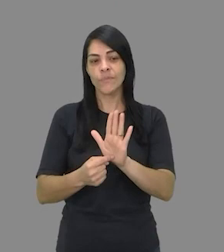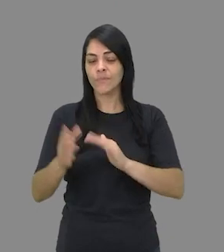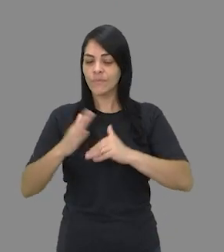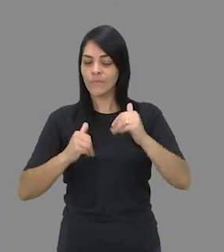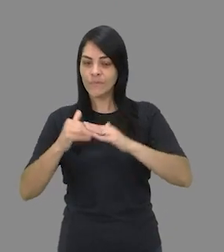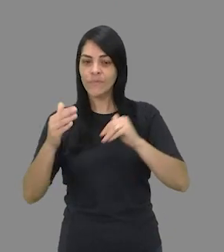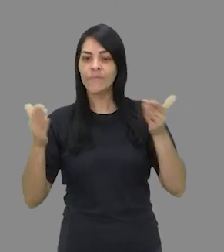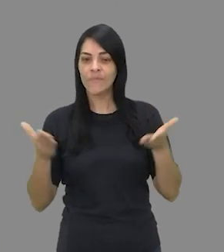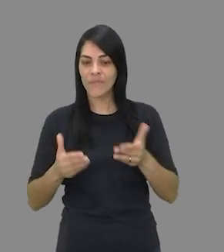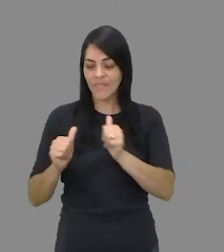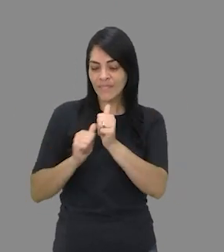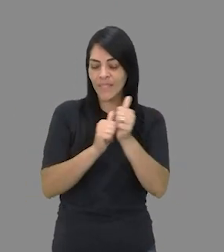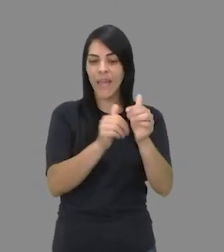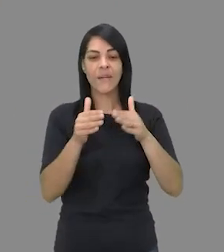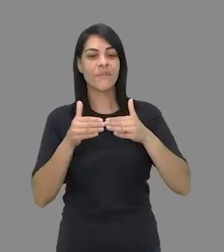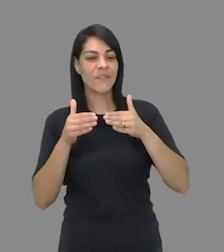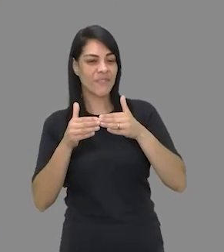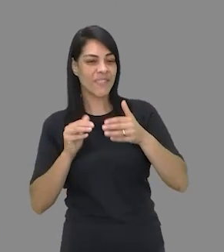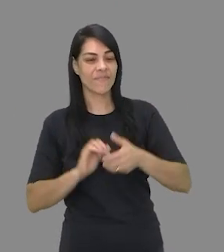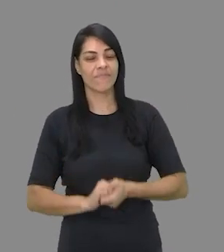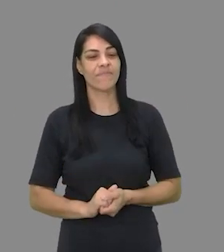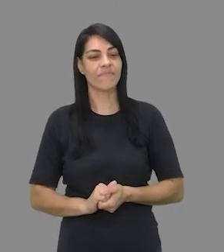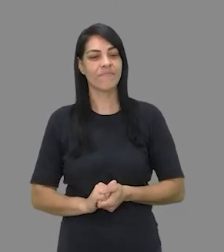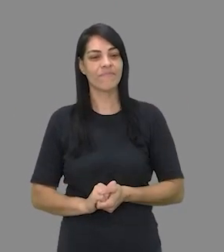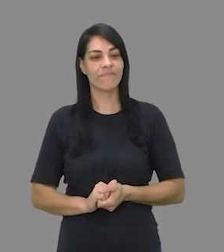aí comigo, por favor.